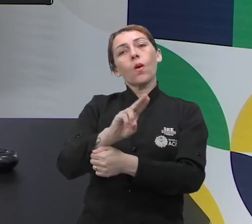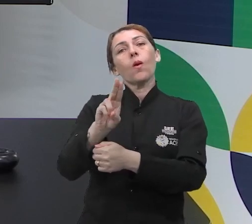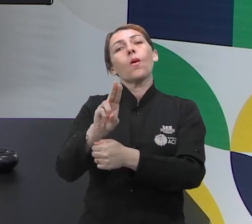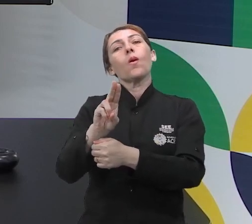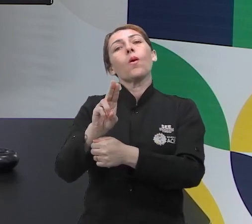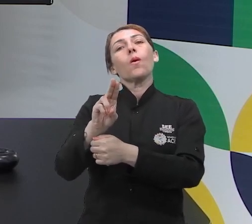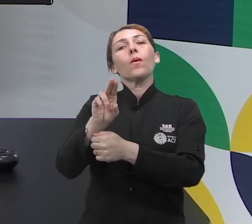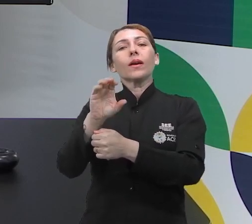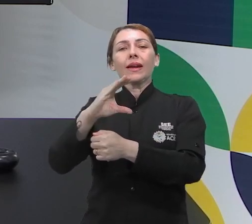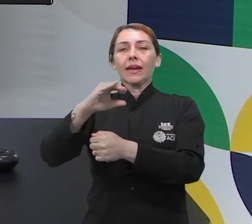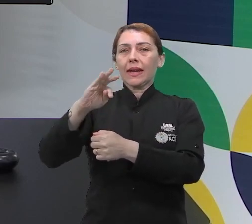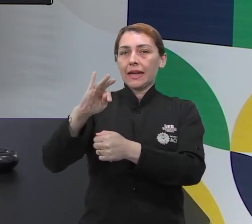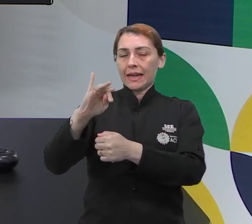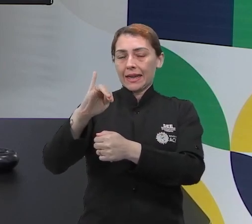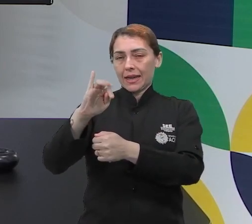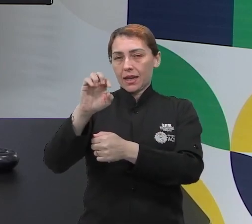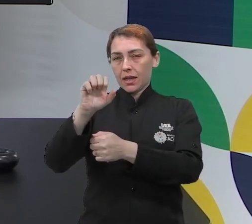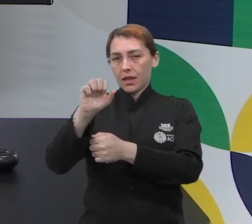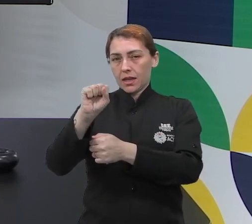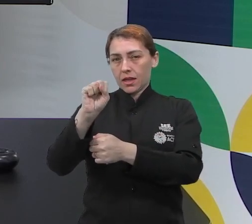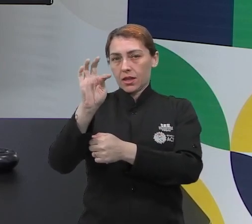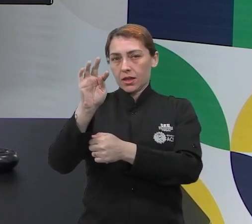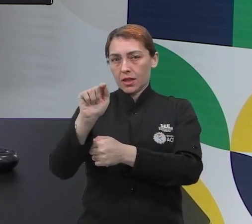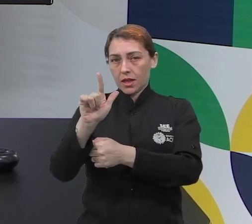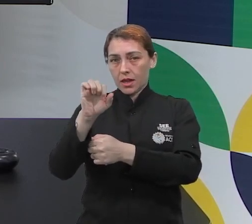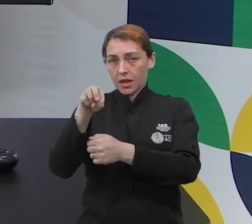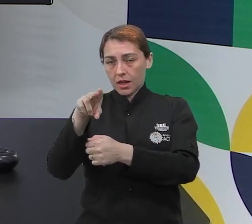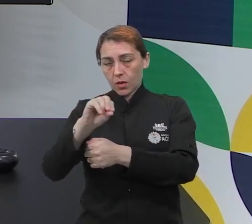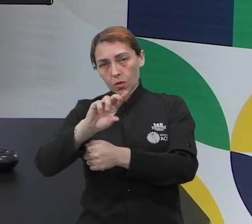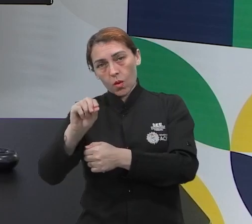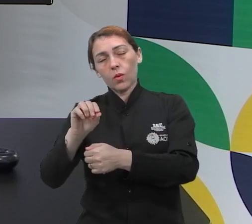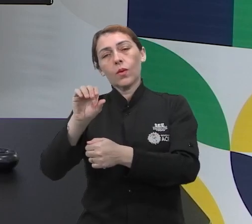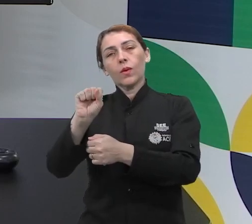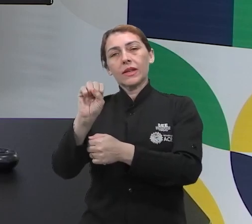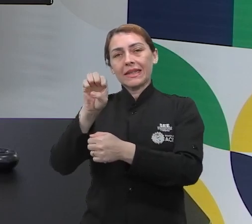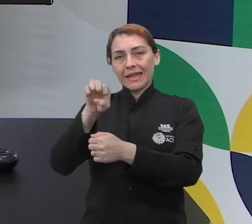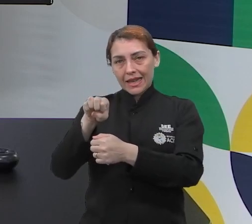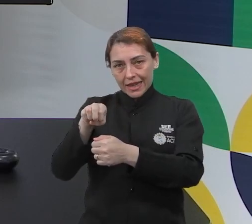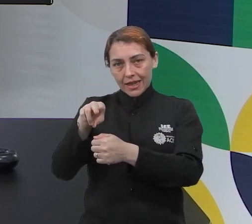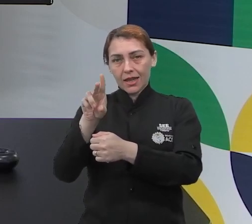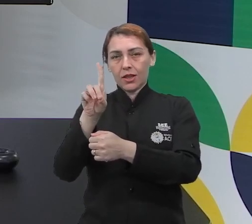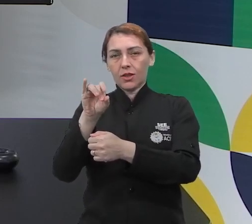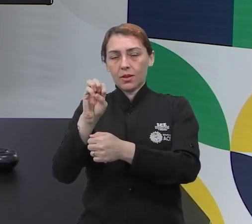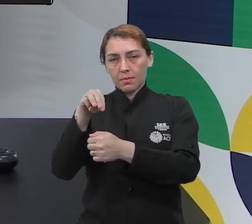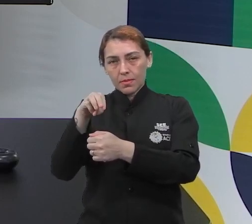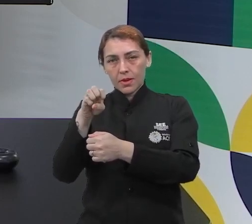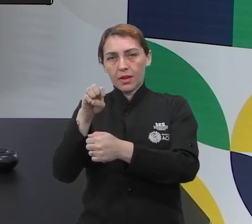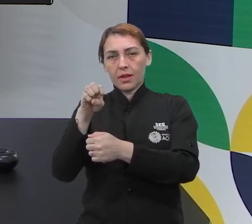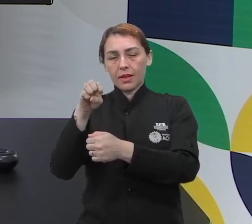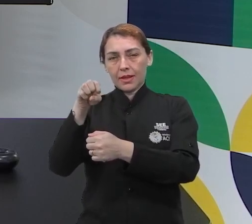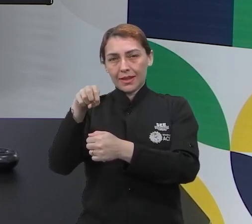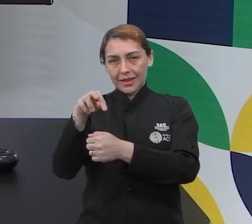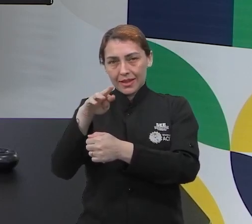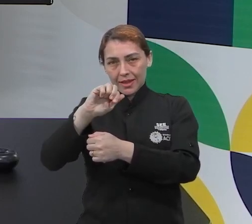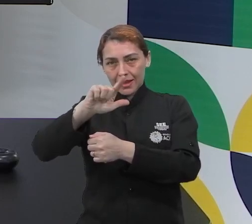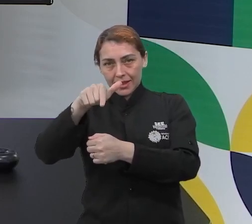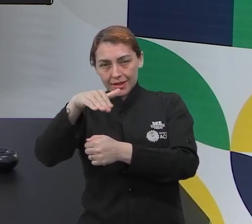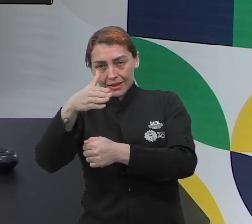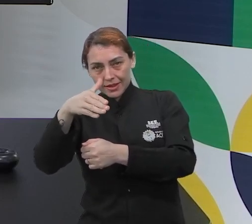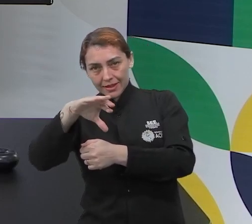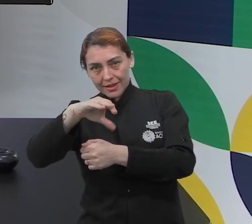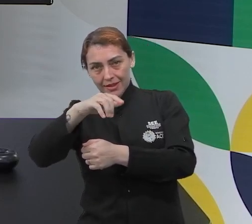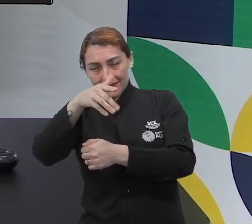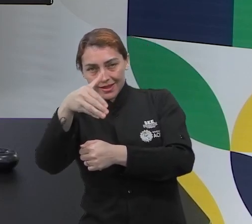escudos cristalinos, ou por sedimentação, bacias sedimentares. No caso do Brasil, como tem planalto, planície e